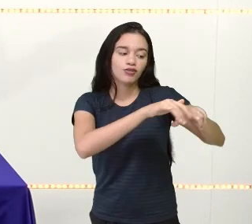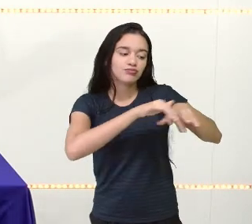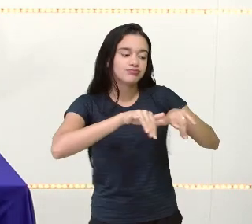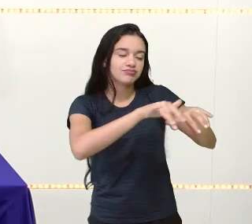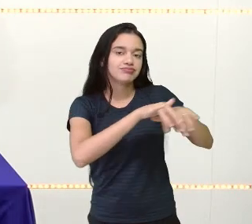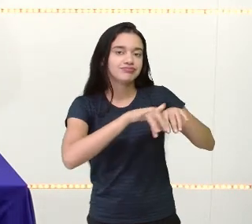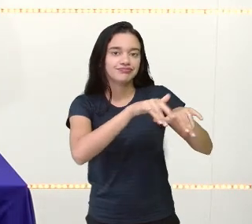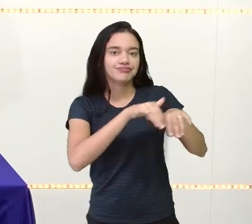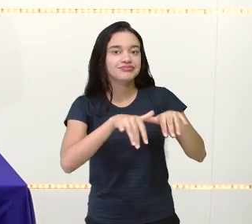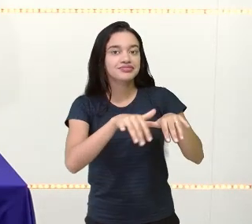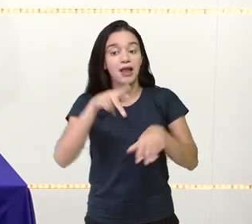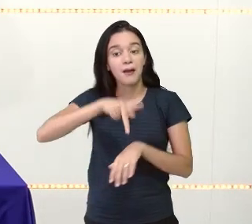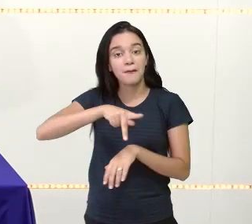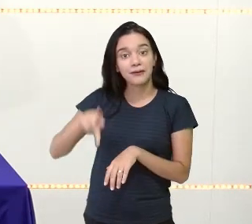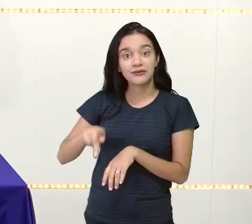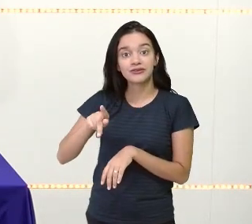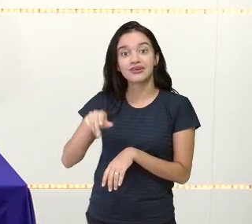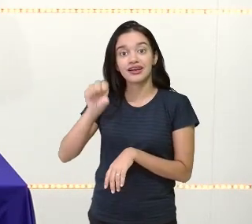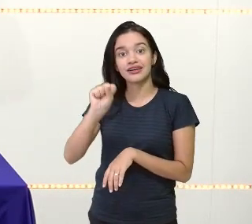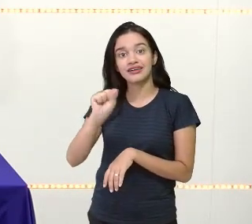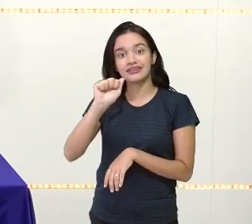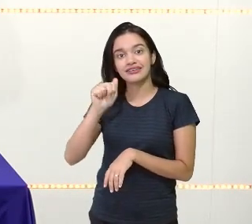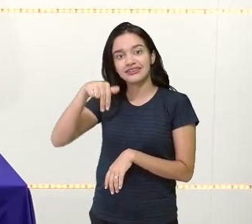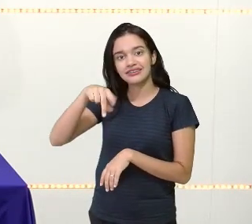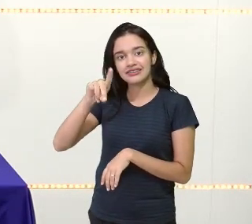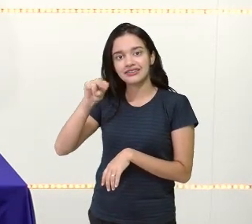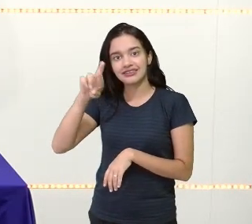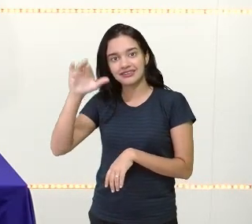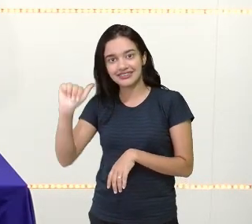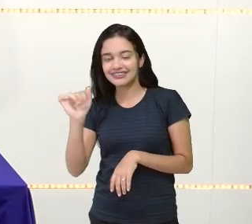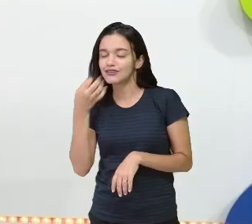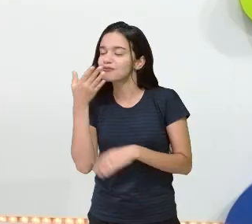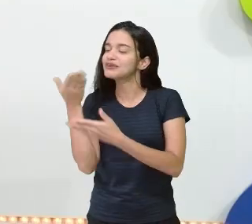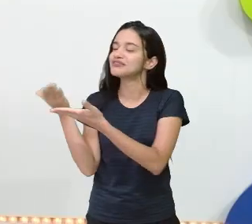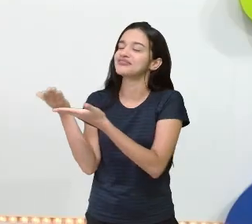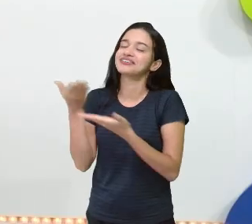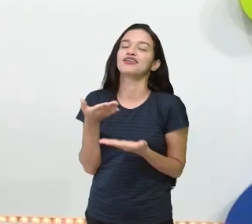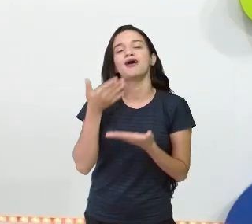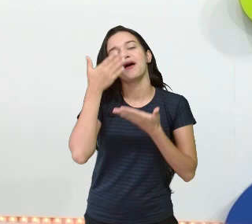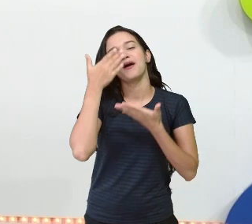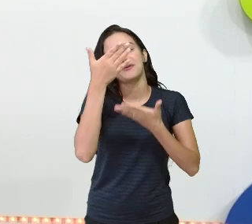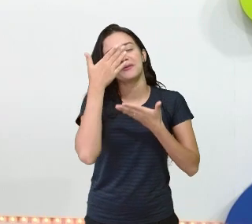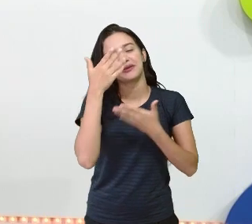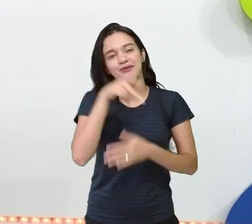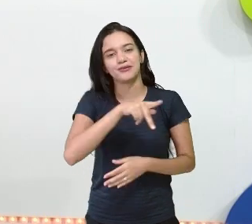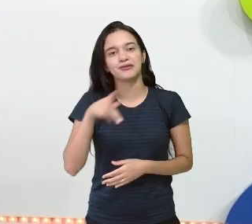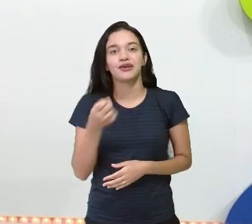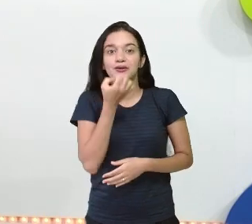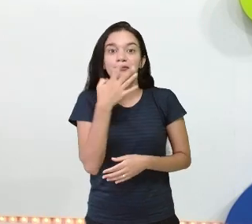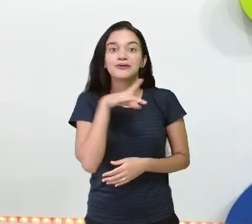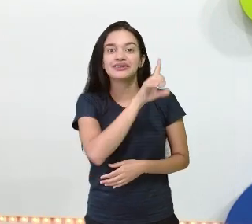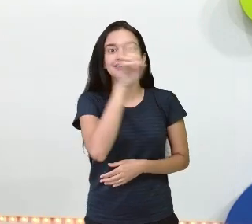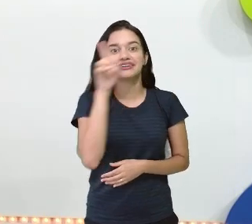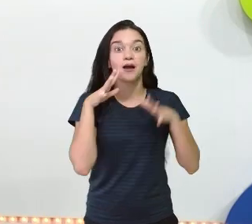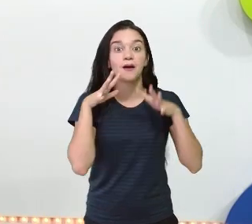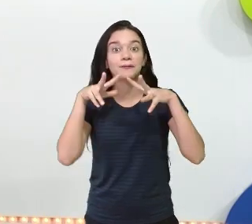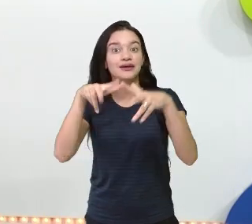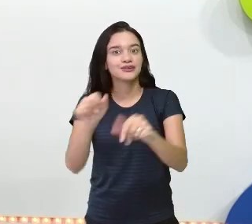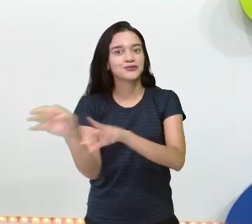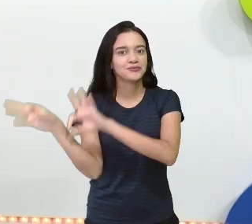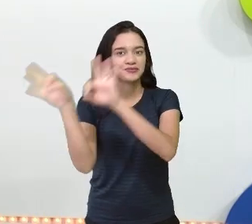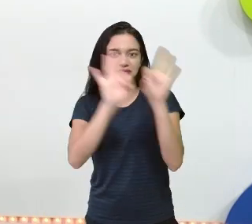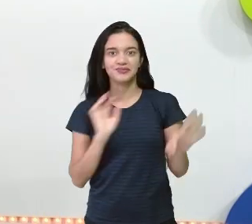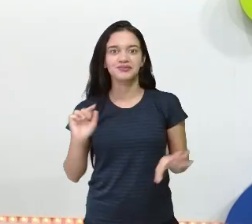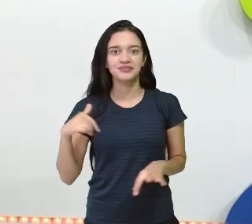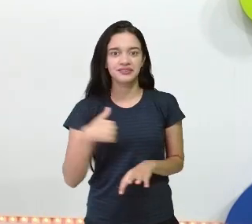lá no chat é a professora Sandra. Seja bem-vinda, professora. Obrigada, professora Kátia. Bom dia para todo mundo que está aqui assistindo